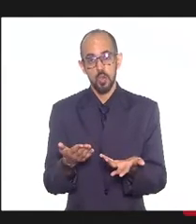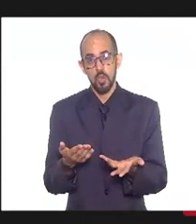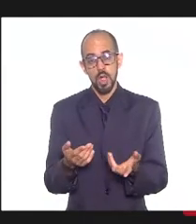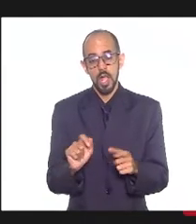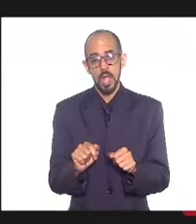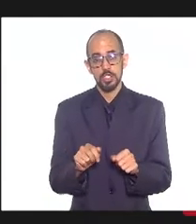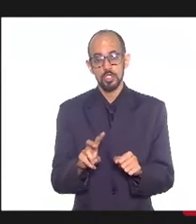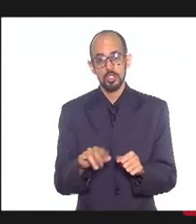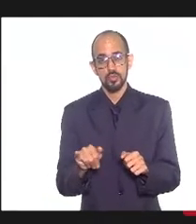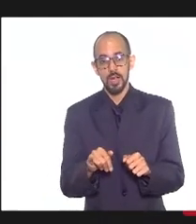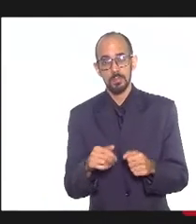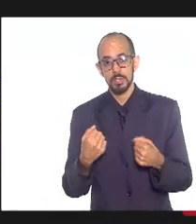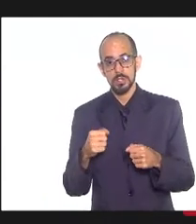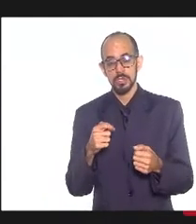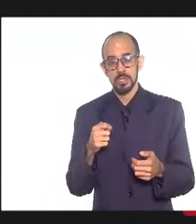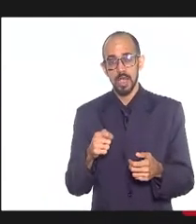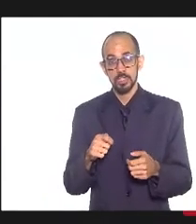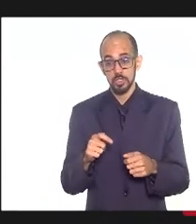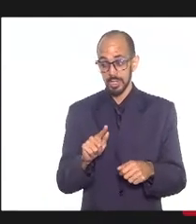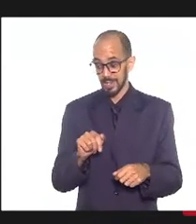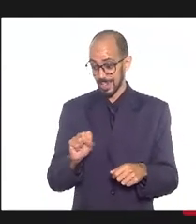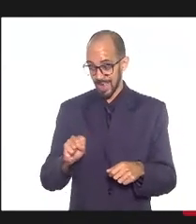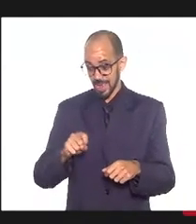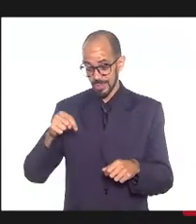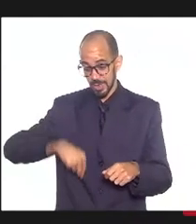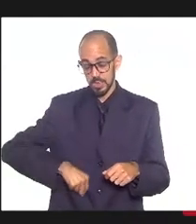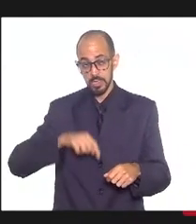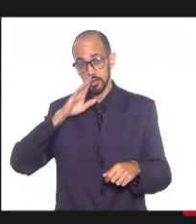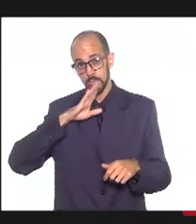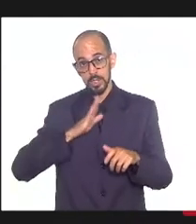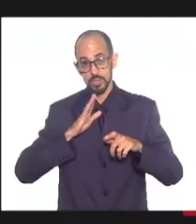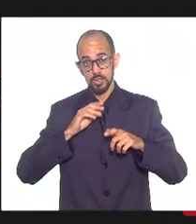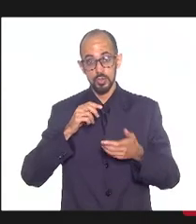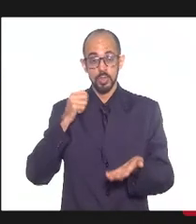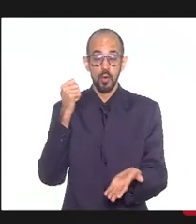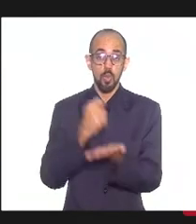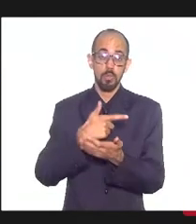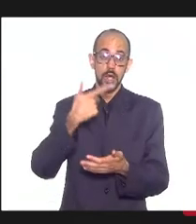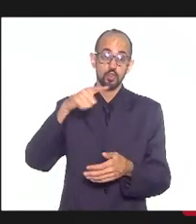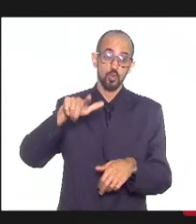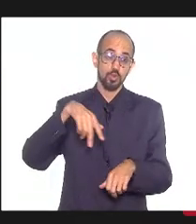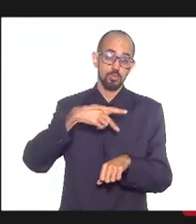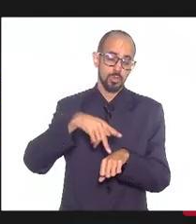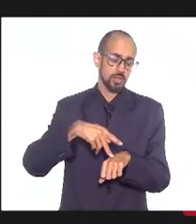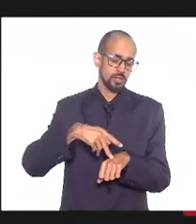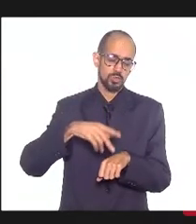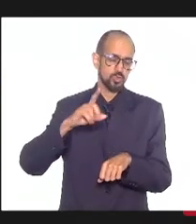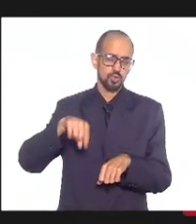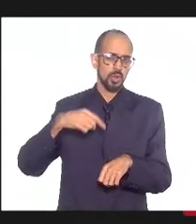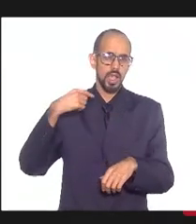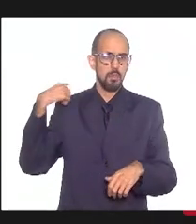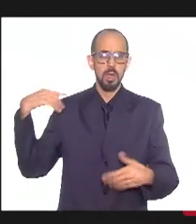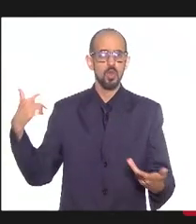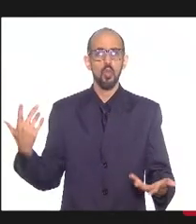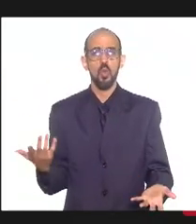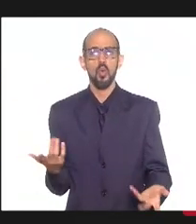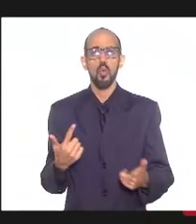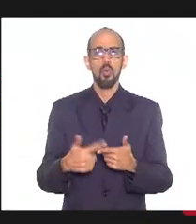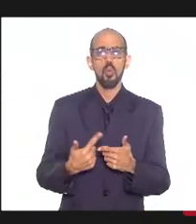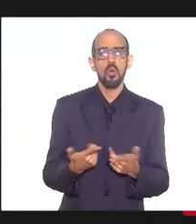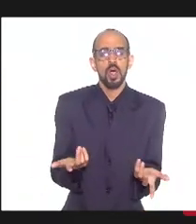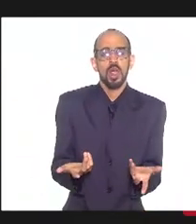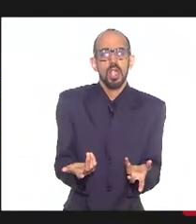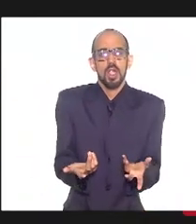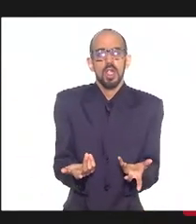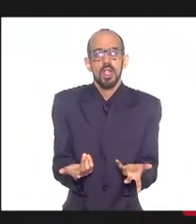de ter gás aqui produzindo, reinjetando e estar importando gás de outro Brasil, uma coisa meio louca, é como